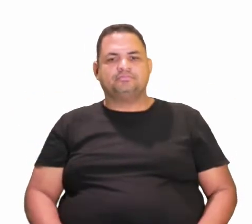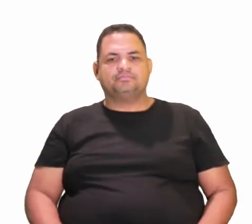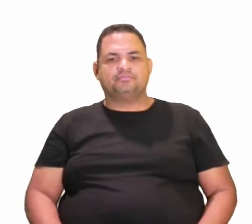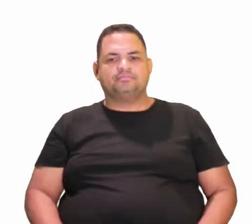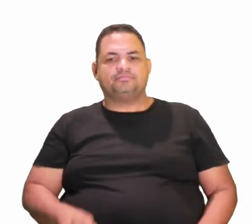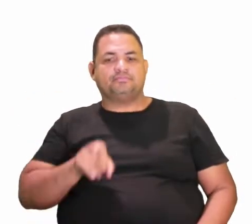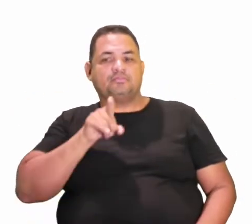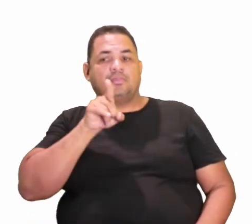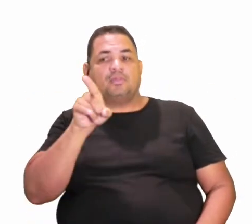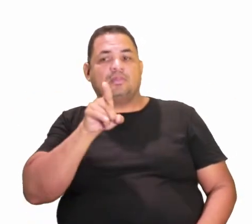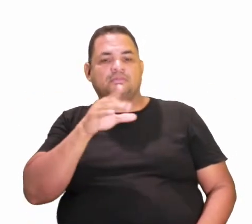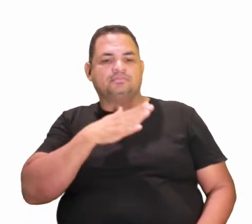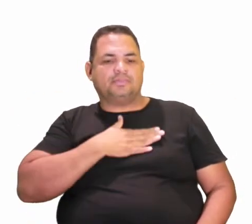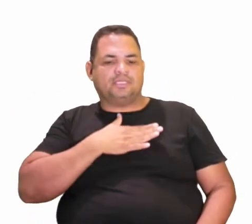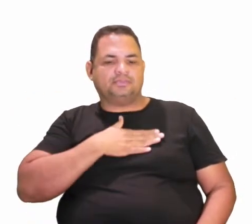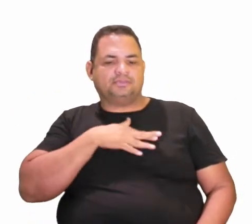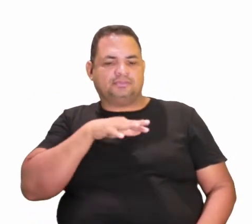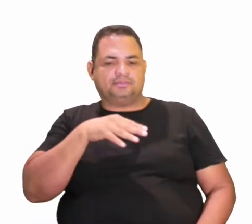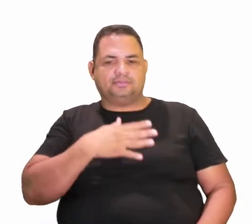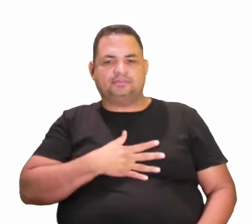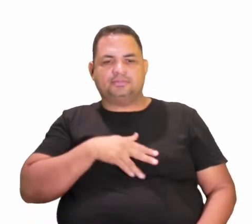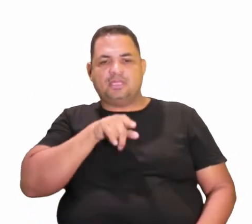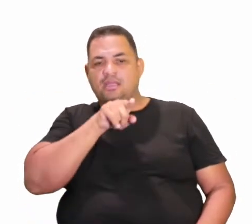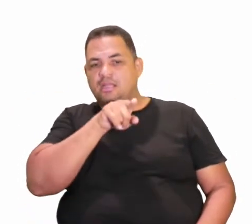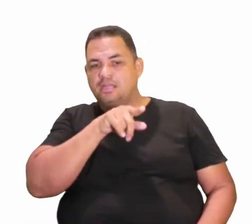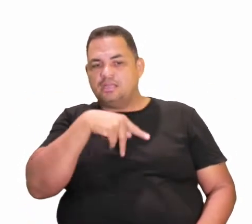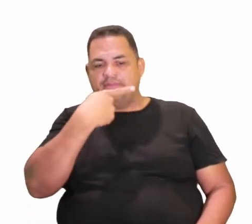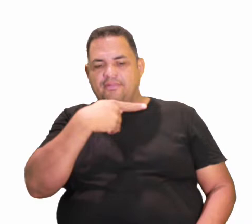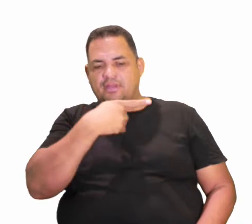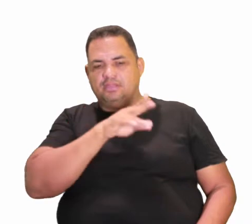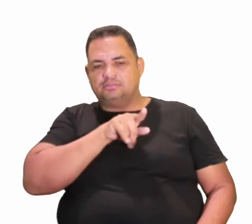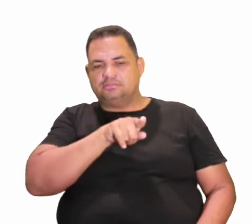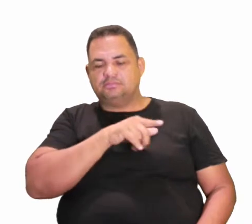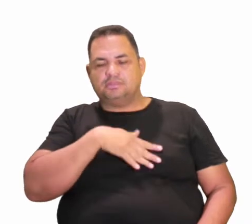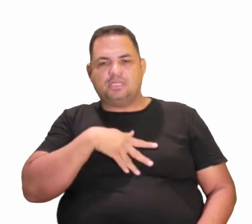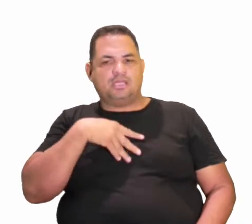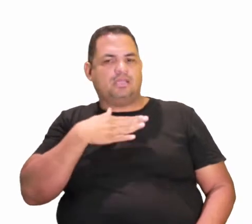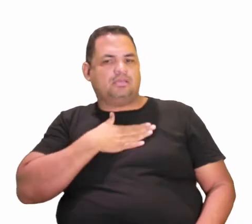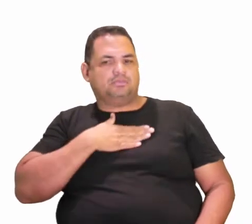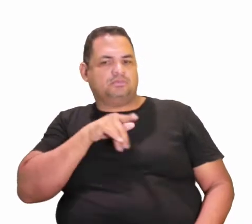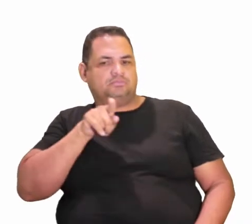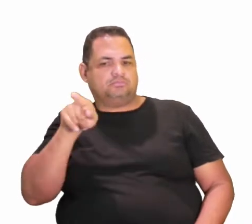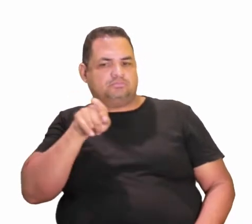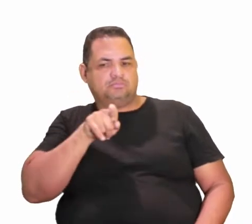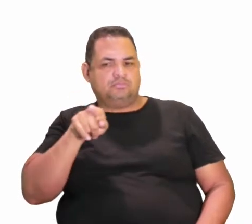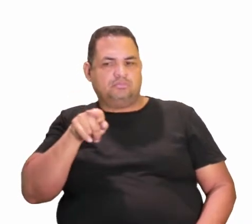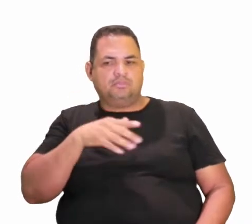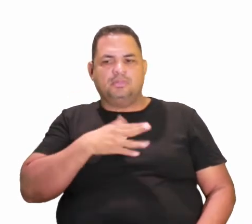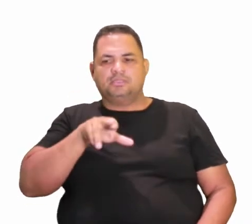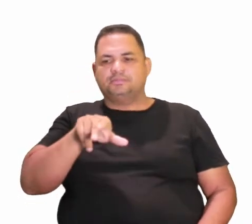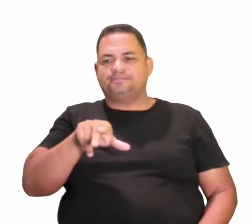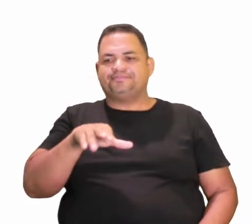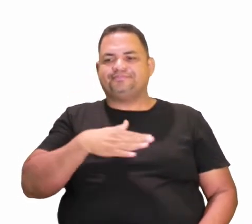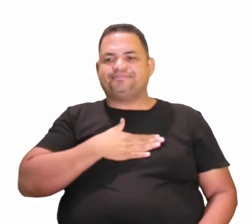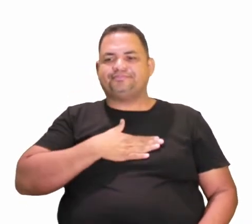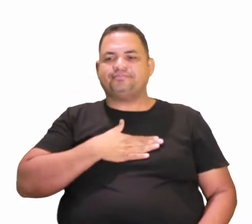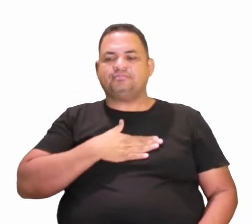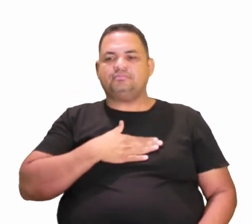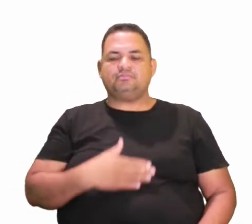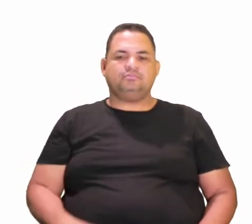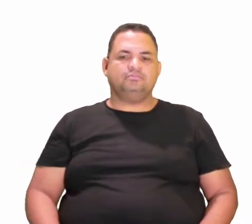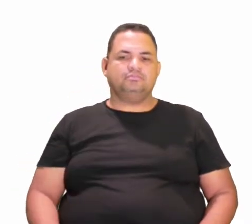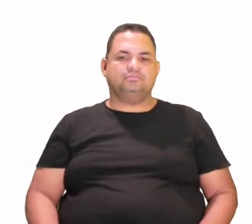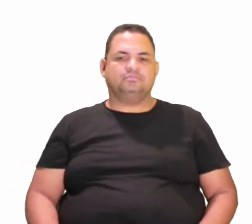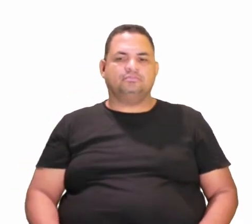sisters. Aquelas são as minhas irmãs. Those are my siblings. Aquelas são minhas irmãs. Também poderia usar a palavra